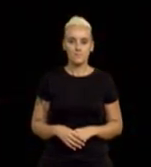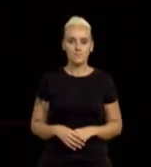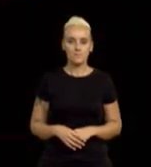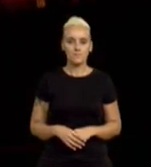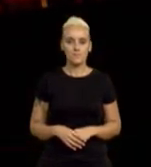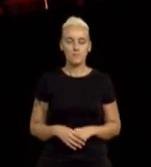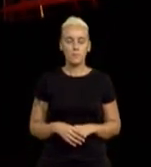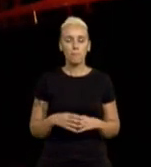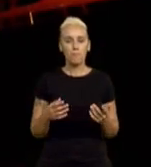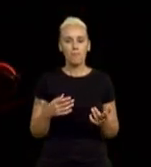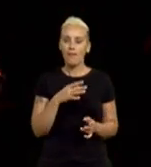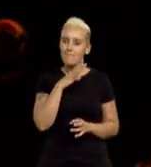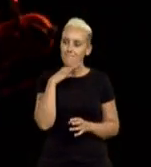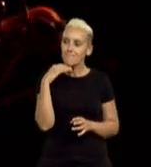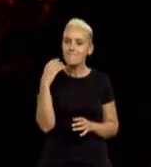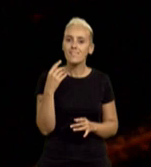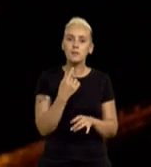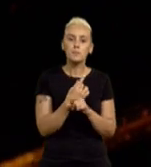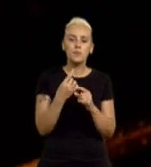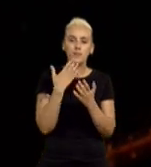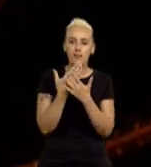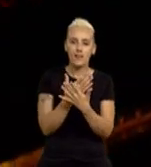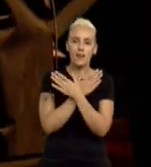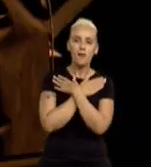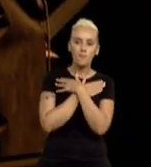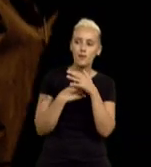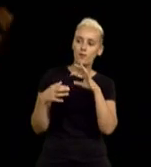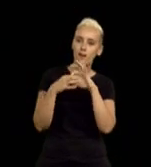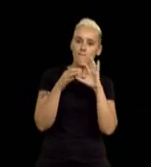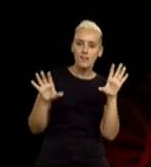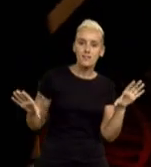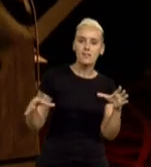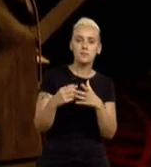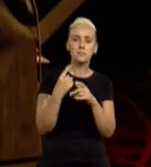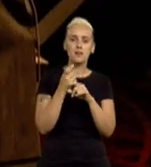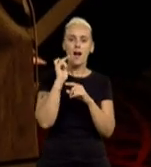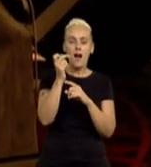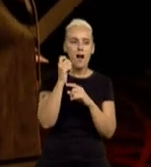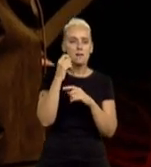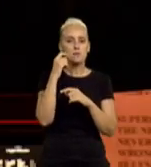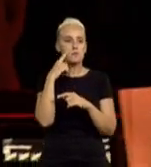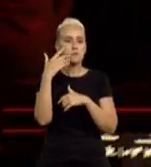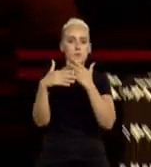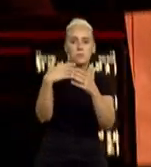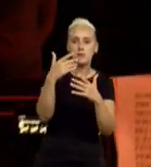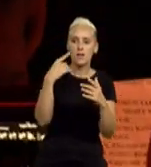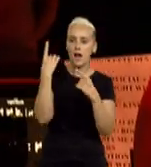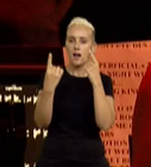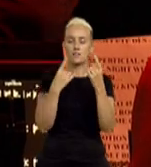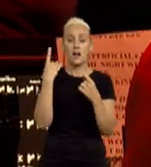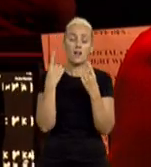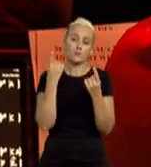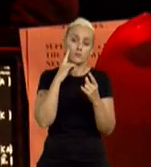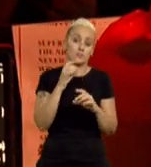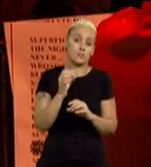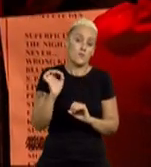É giro sempre voltar a reunir os amigos, né? Tipo, reunimos todos assim, X anos, não estamos todos, infelizmente, porque